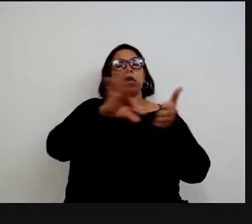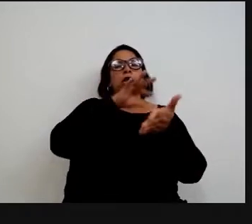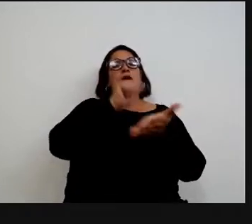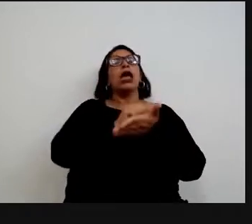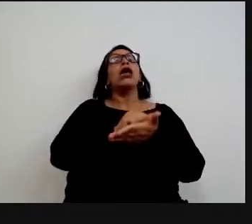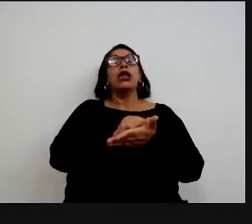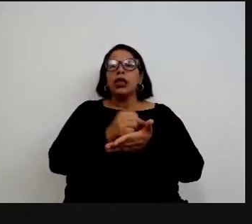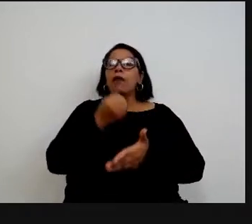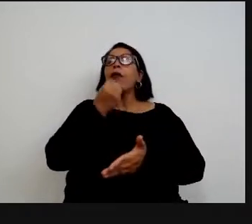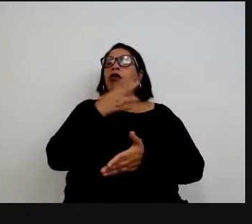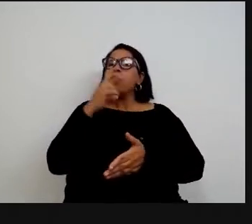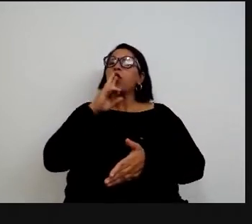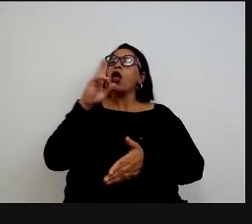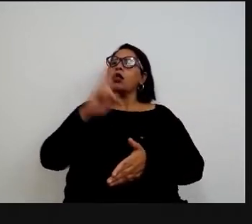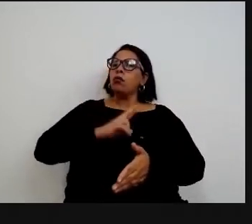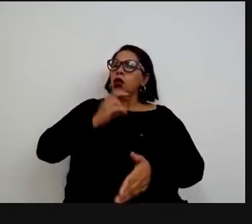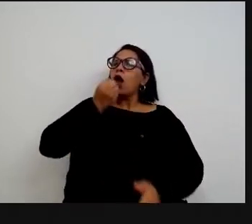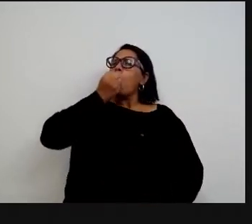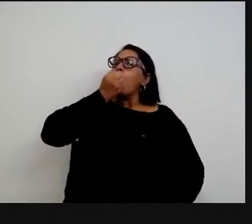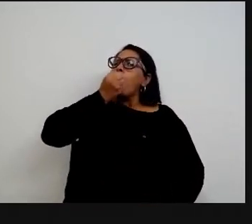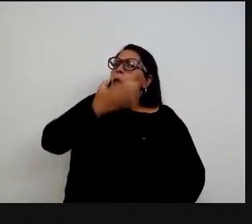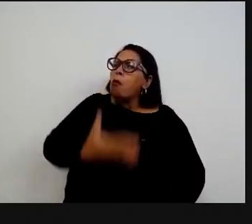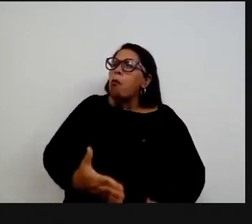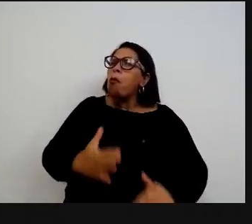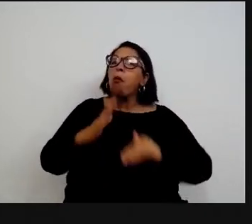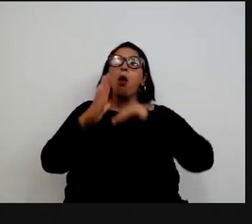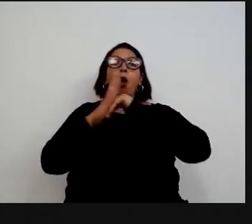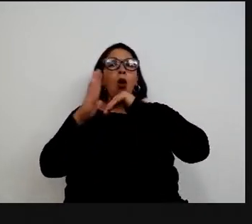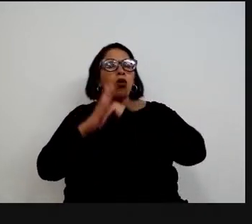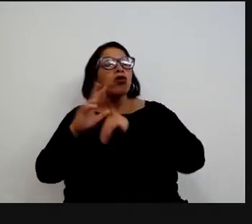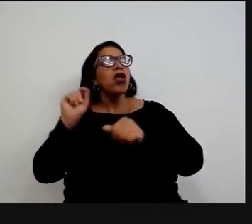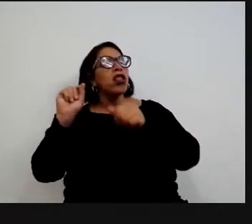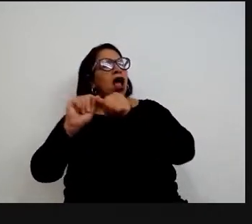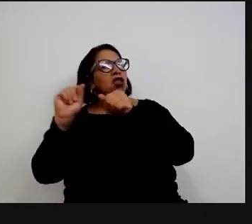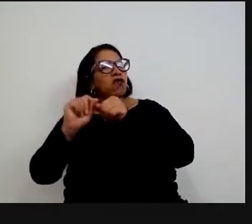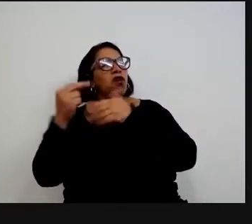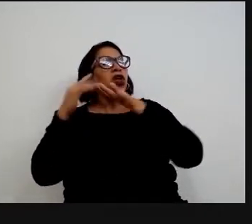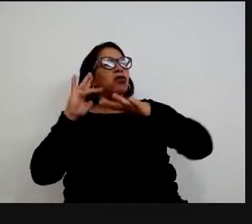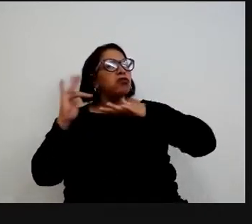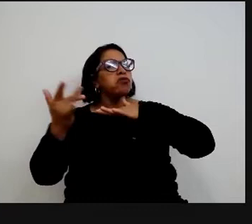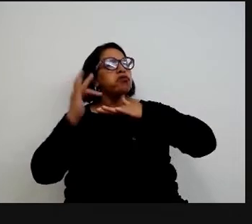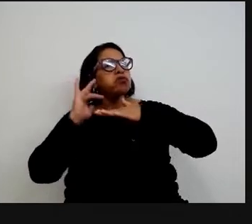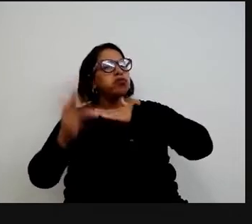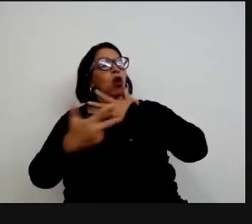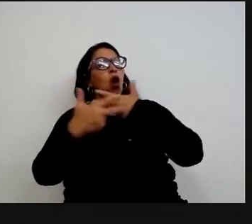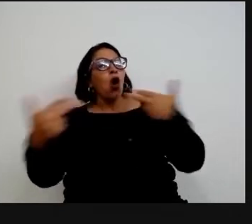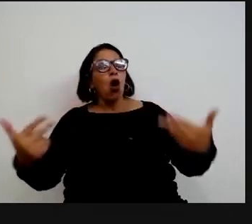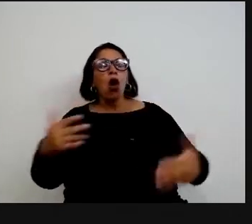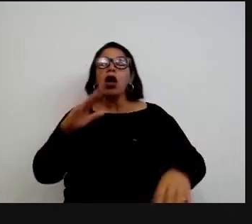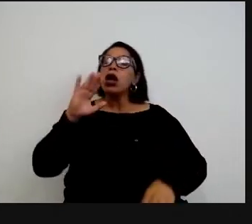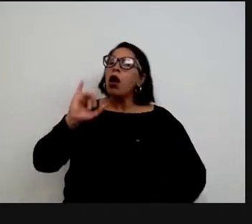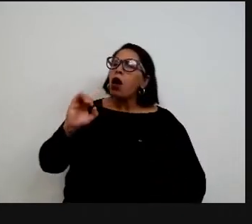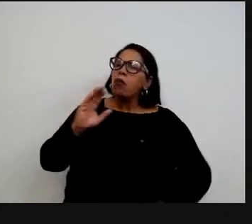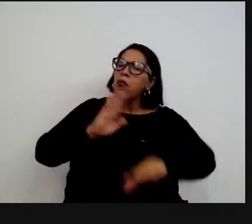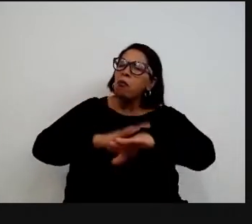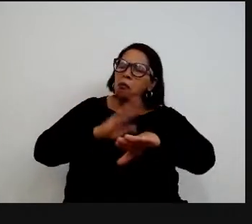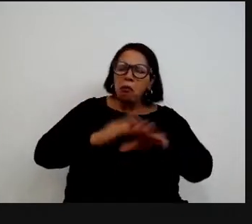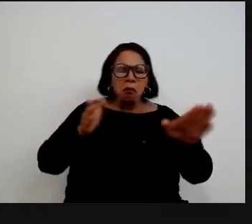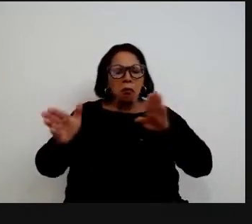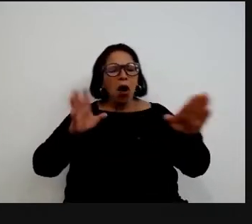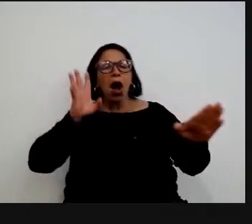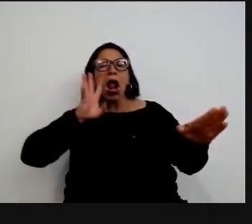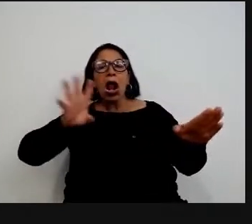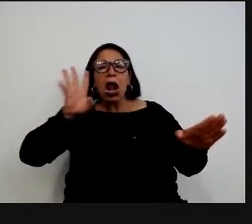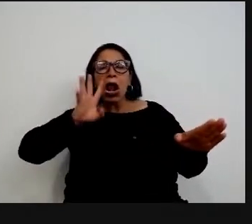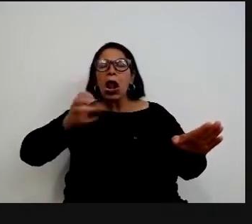e feedbacks positivos de, puxa vida, o Senado está fazendo isso, o Senado faz isso, o Senado divulga. Nesse momento, que coisa importante, que coisa boa, que